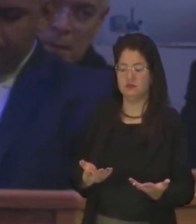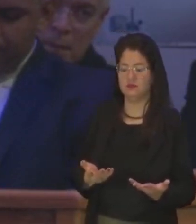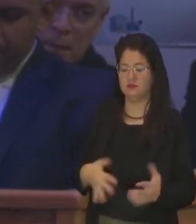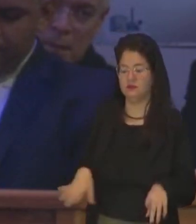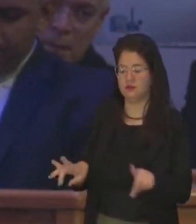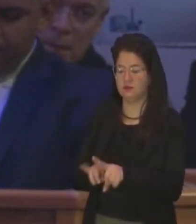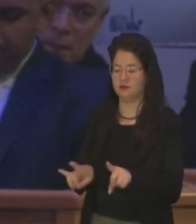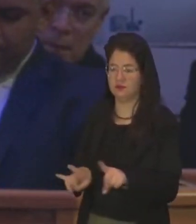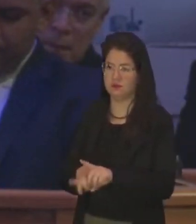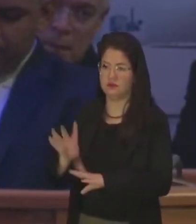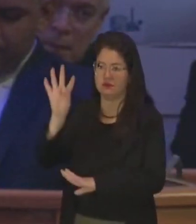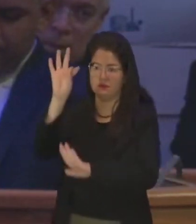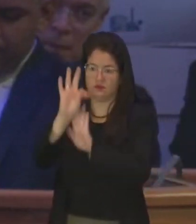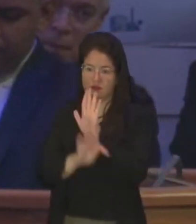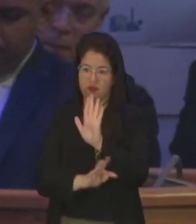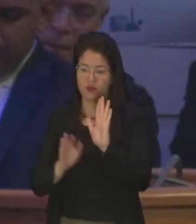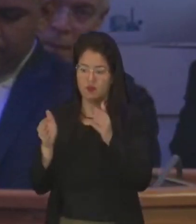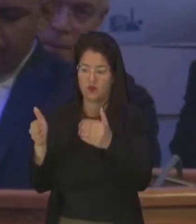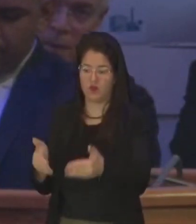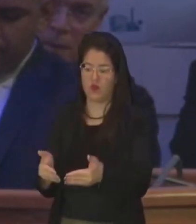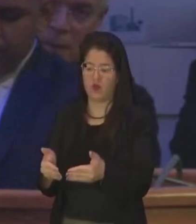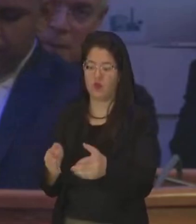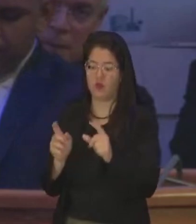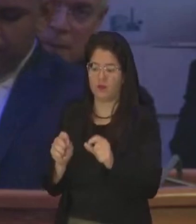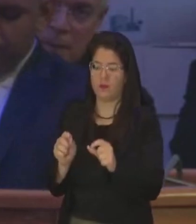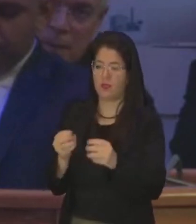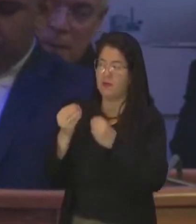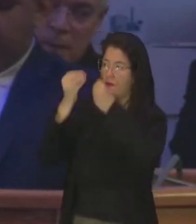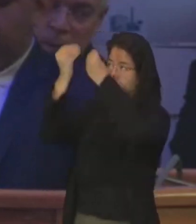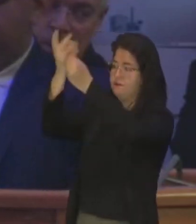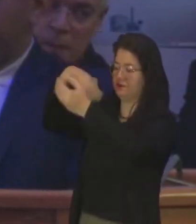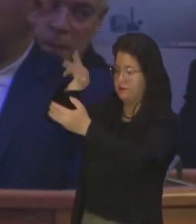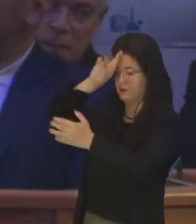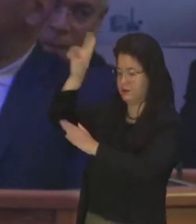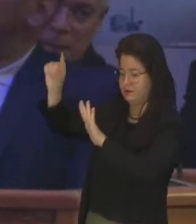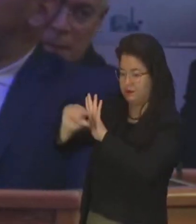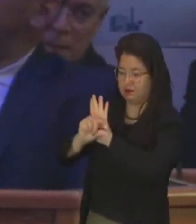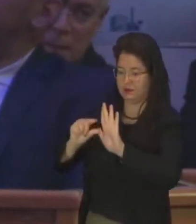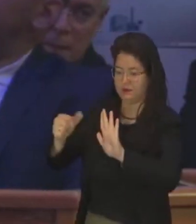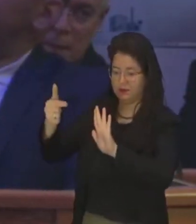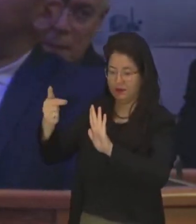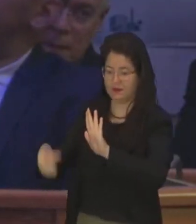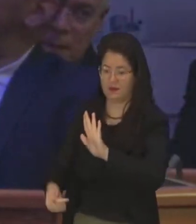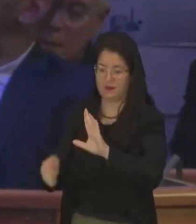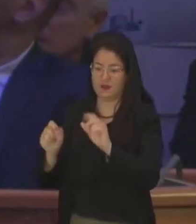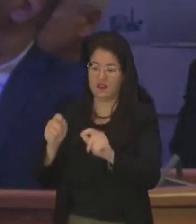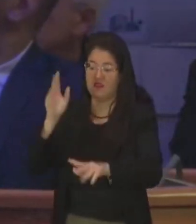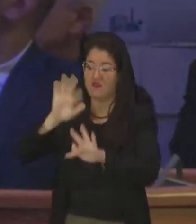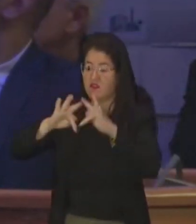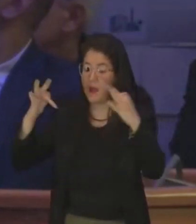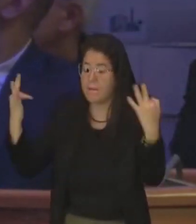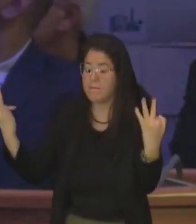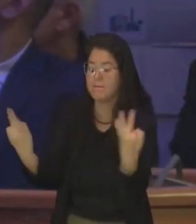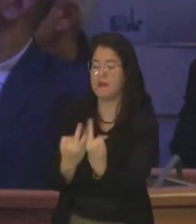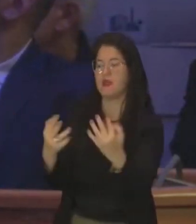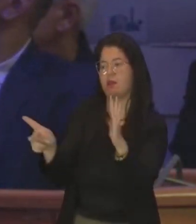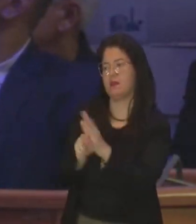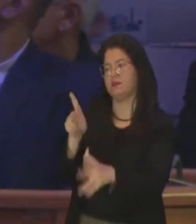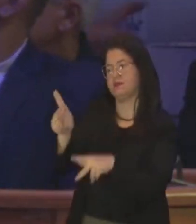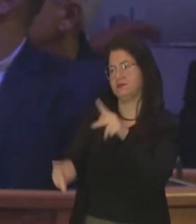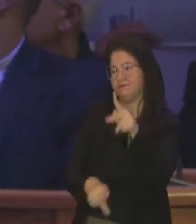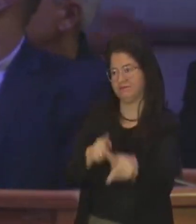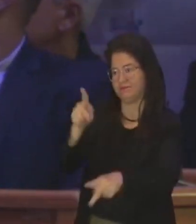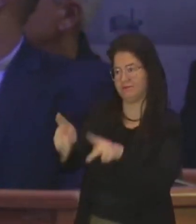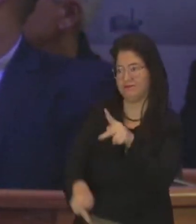para quem o texto está dizendo, né? Tributai ao Senhor, no versículo 7, ó famílias dos povos.